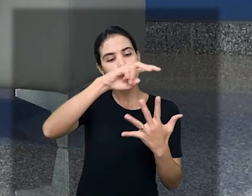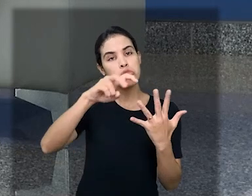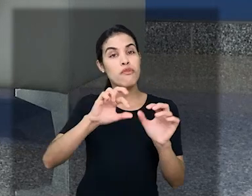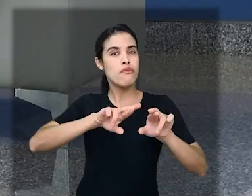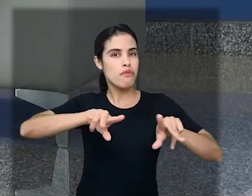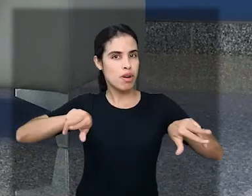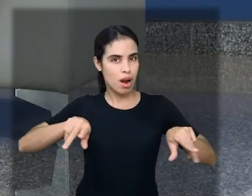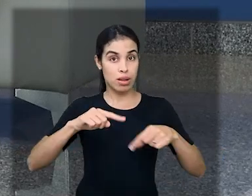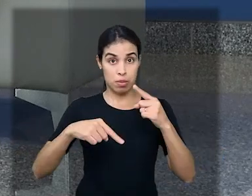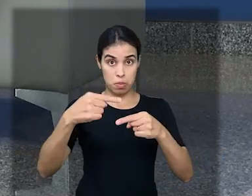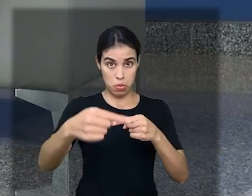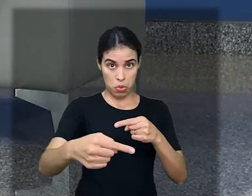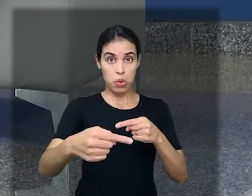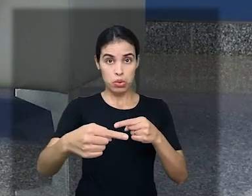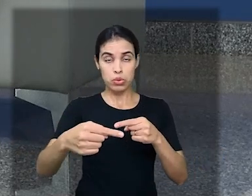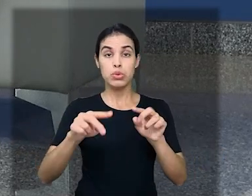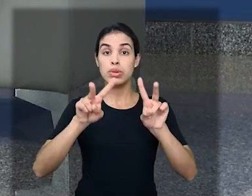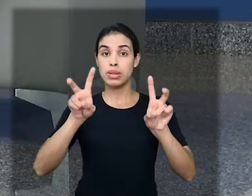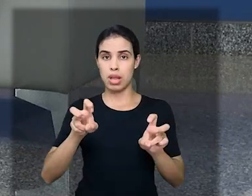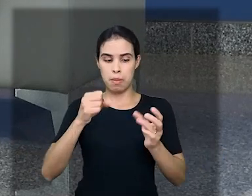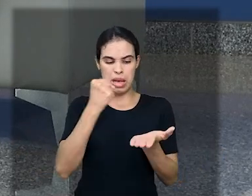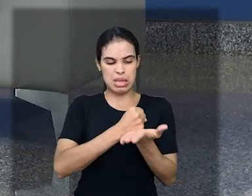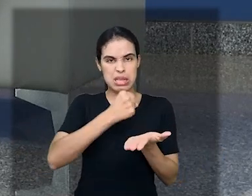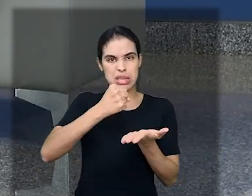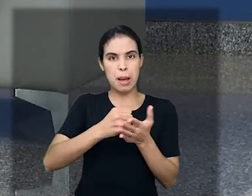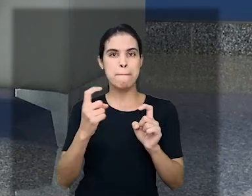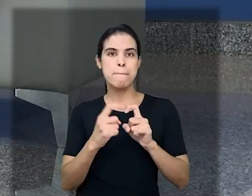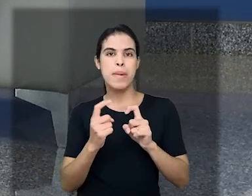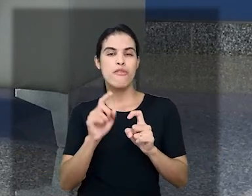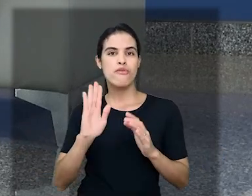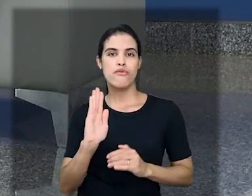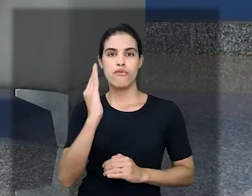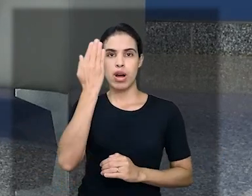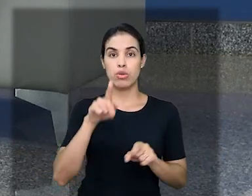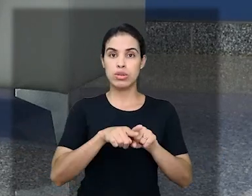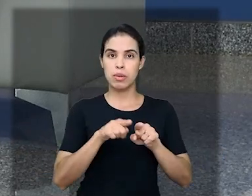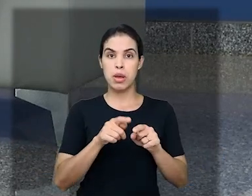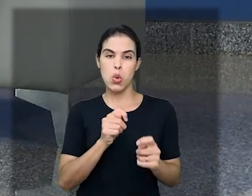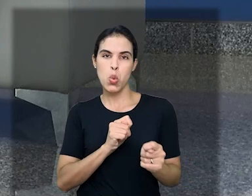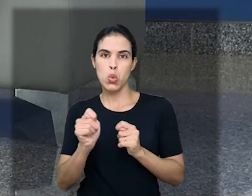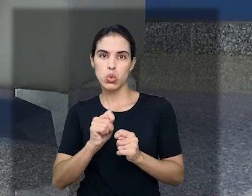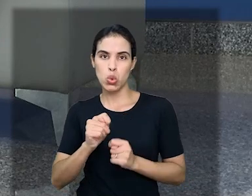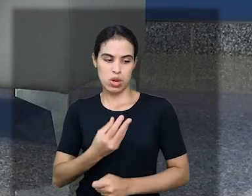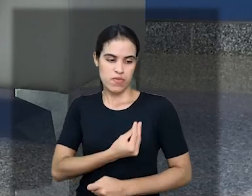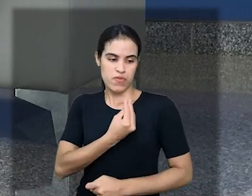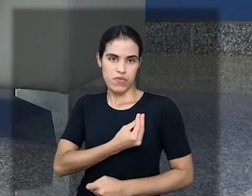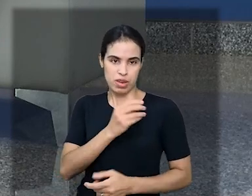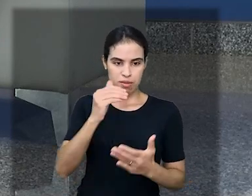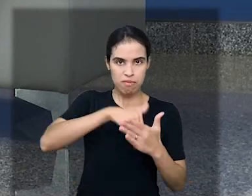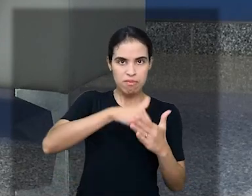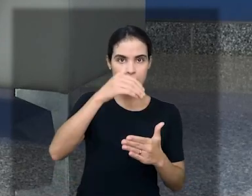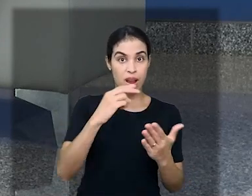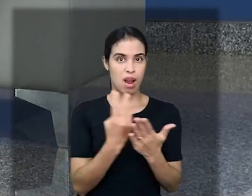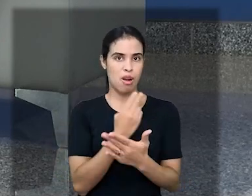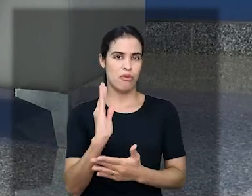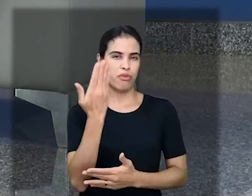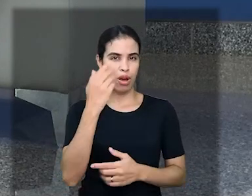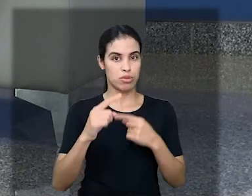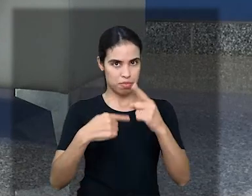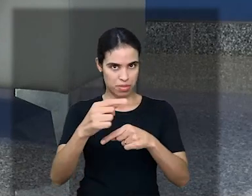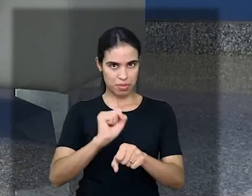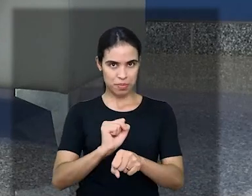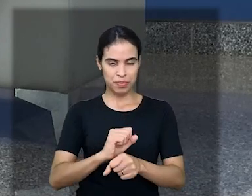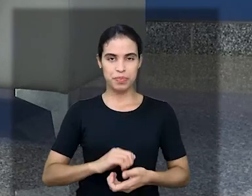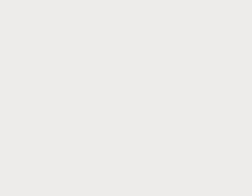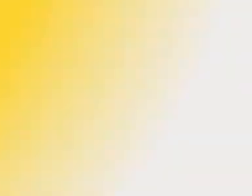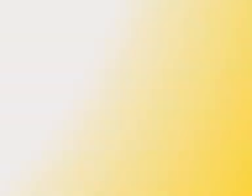justa causa. No próximo bloco, vamos falar sobre atestado falso, fraude no controle de ponto e muito mais. Não saia daí, o Hora Extra